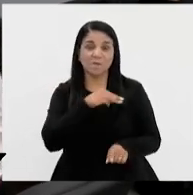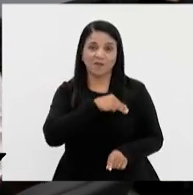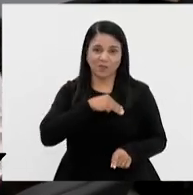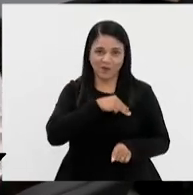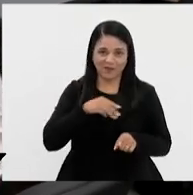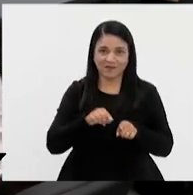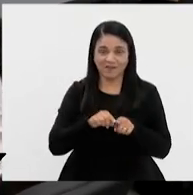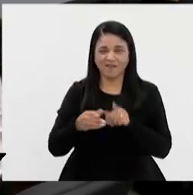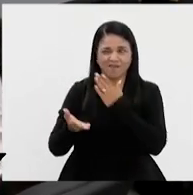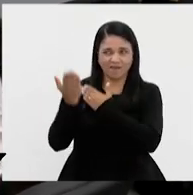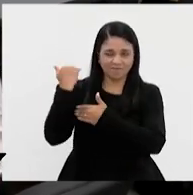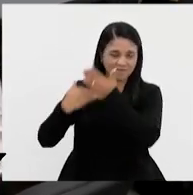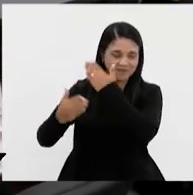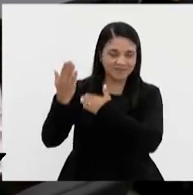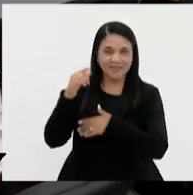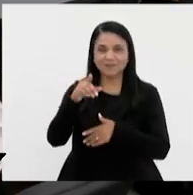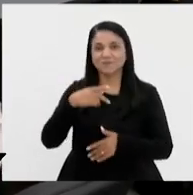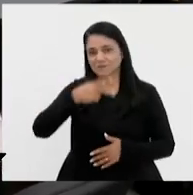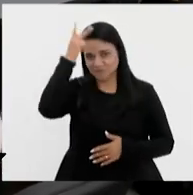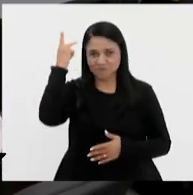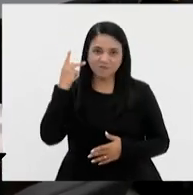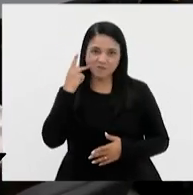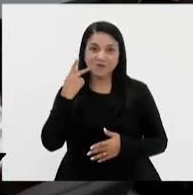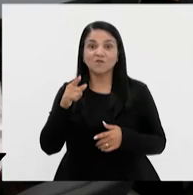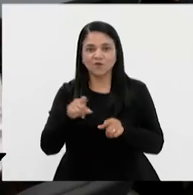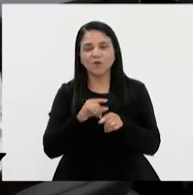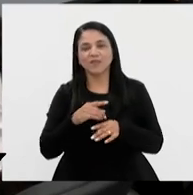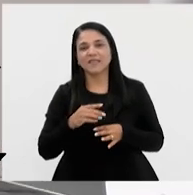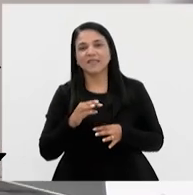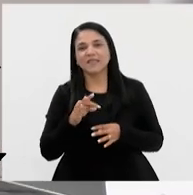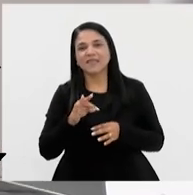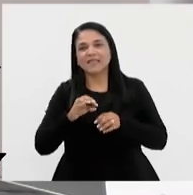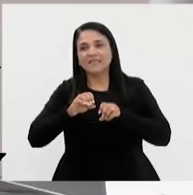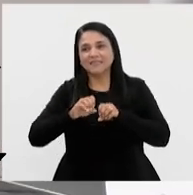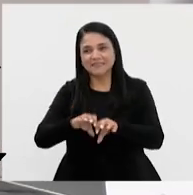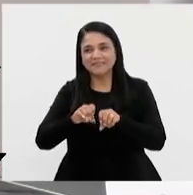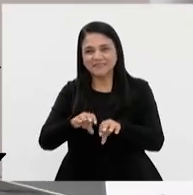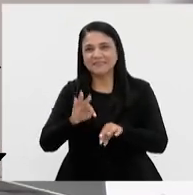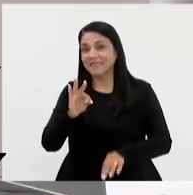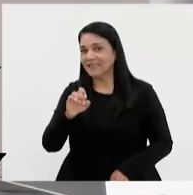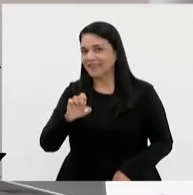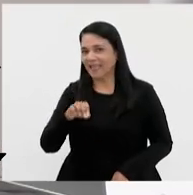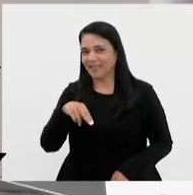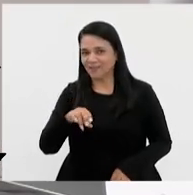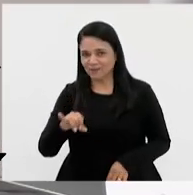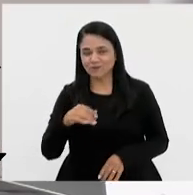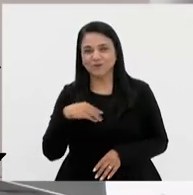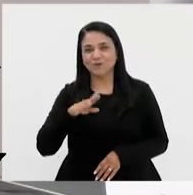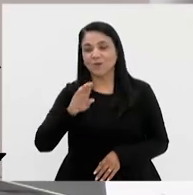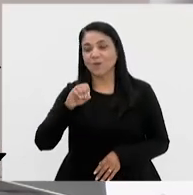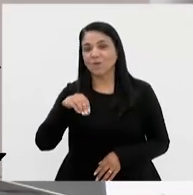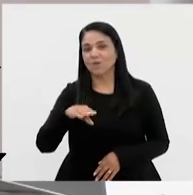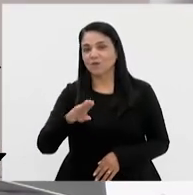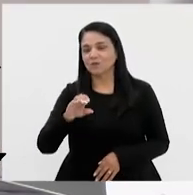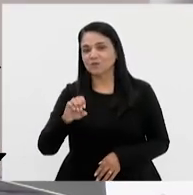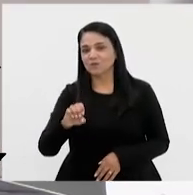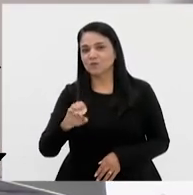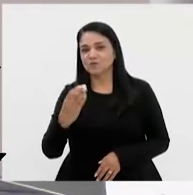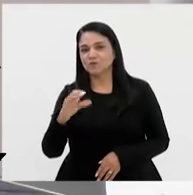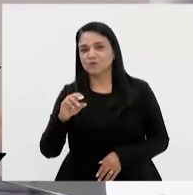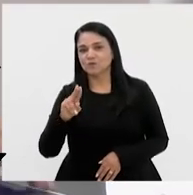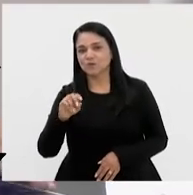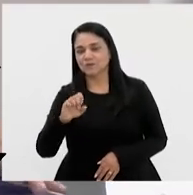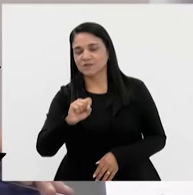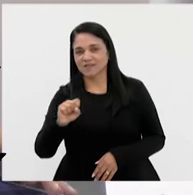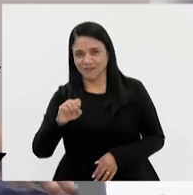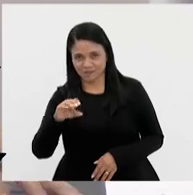no passado, foi técnico do Bom Sucesso. Ele é técnico ainda do time da Liga. É aqui, por isso que eu estou dizendo. Mas a origem dele nessa profissão,